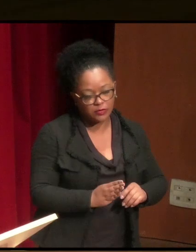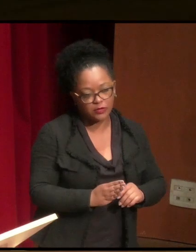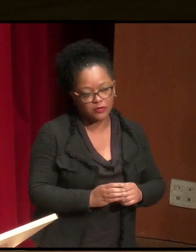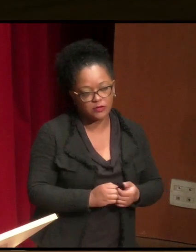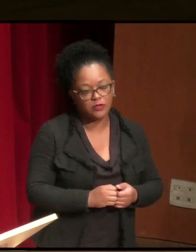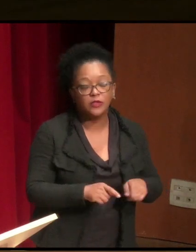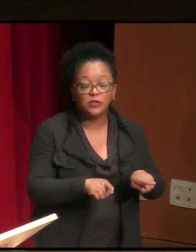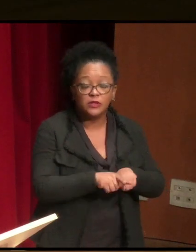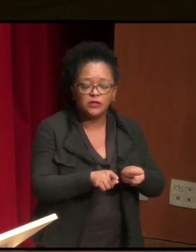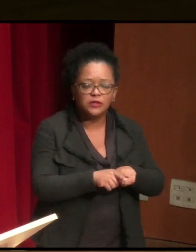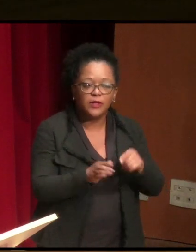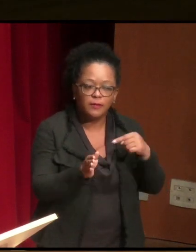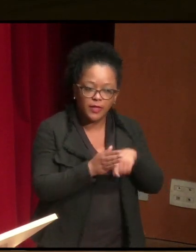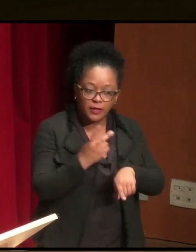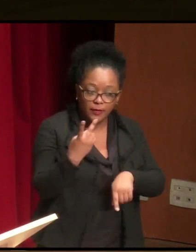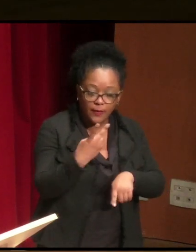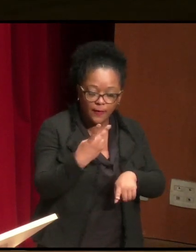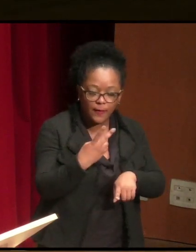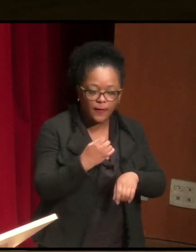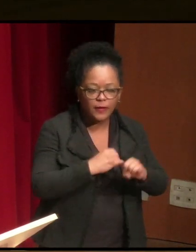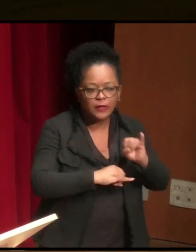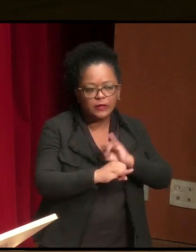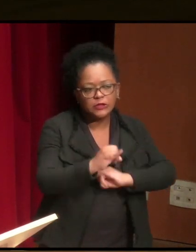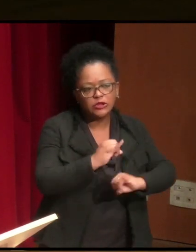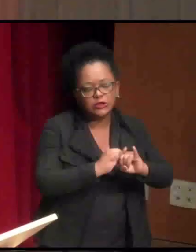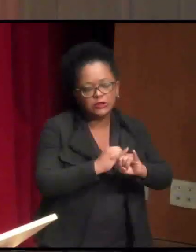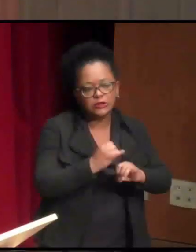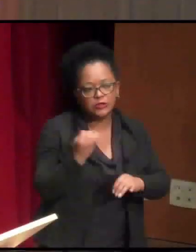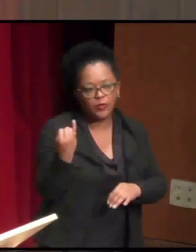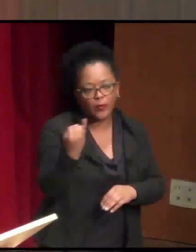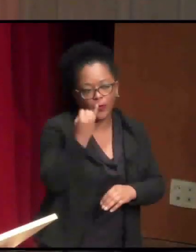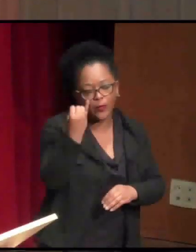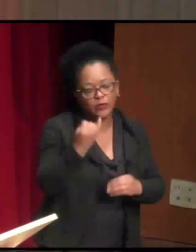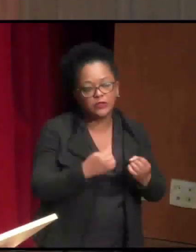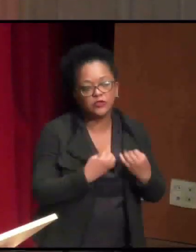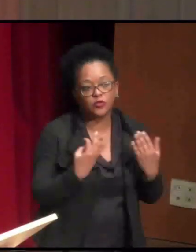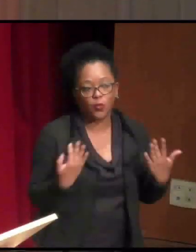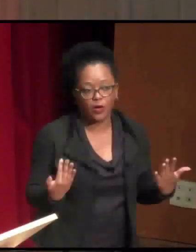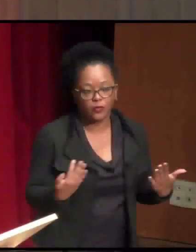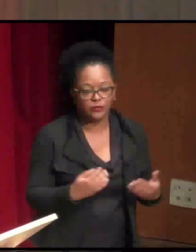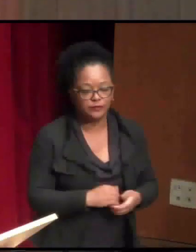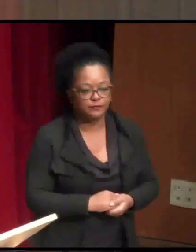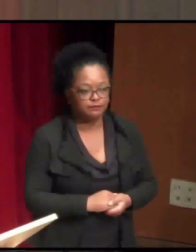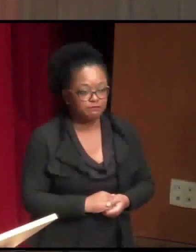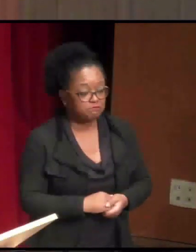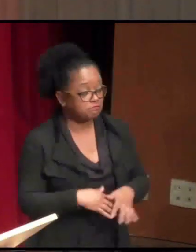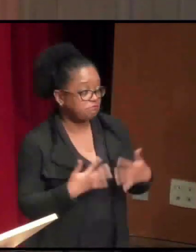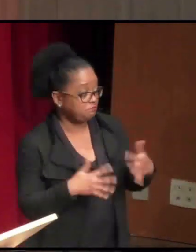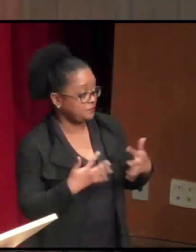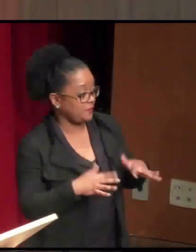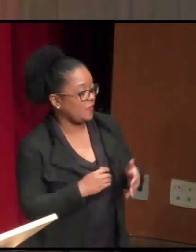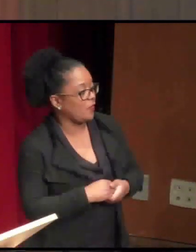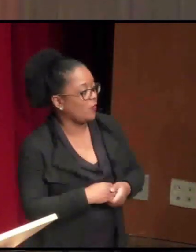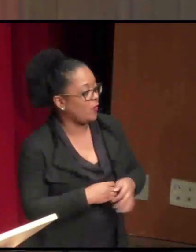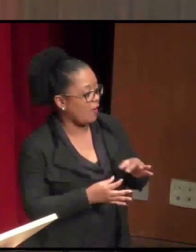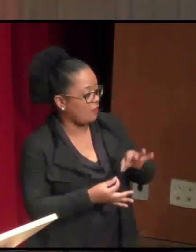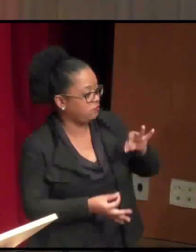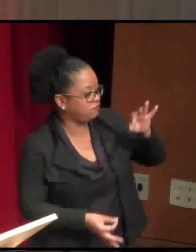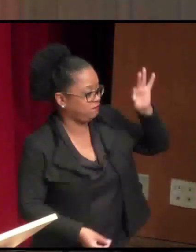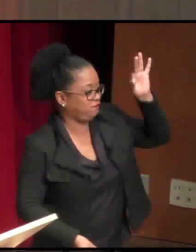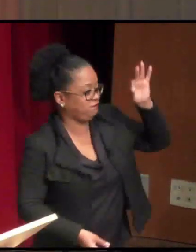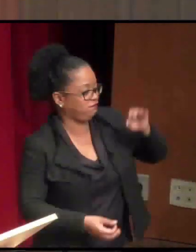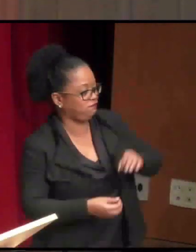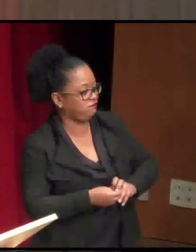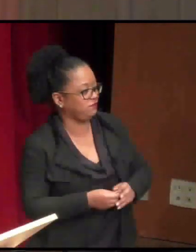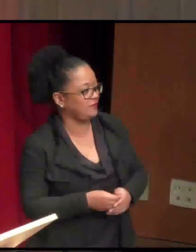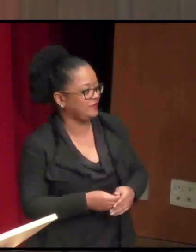do digital nesse sentido também, para tudo isso? Rapaz, aí a tua provocação me permitiria ficar até 10 da